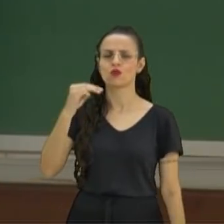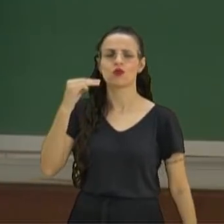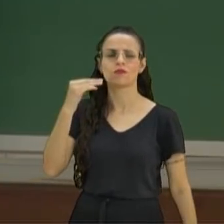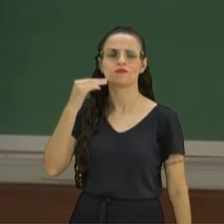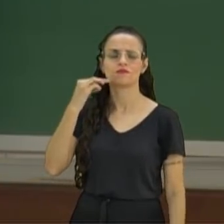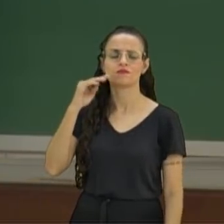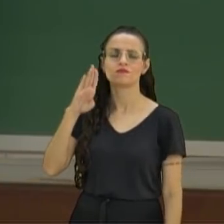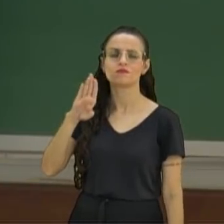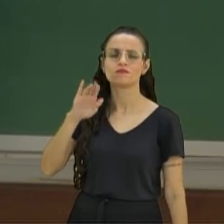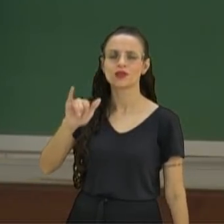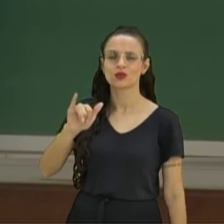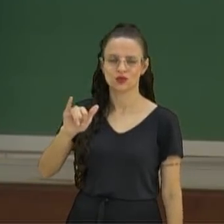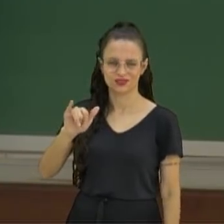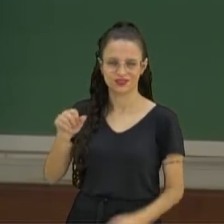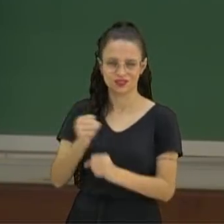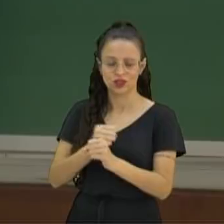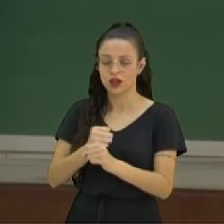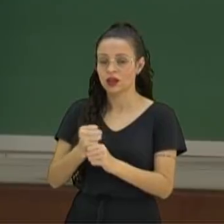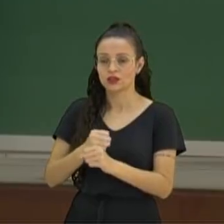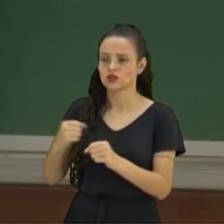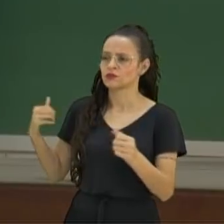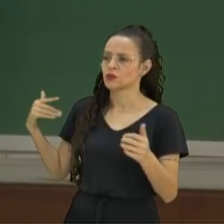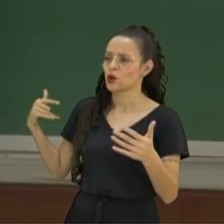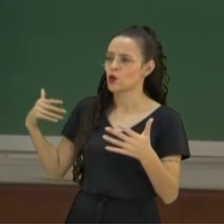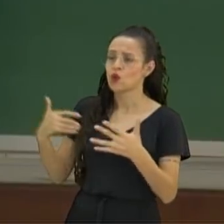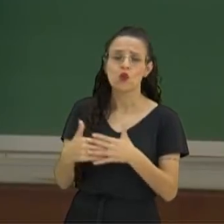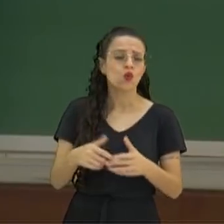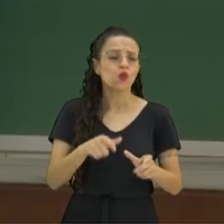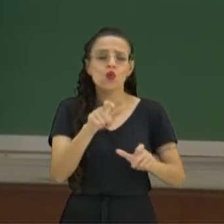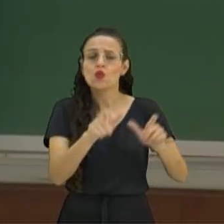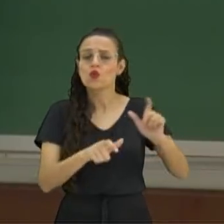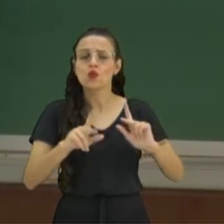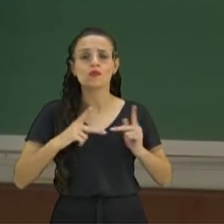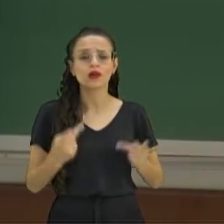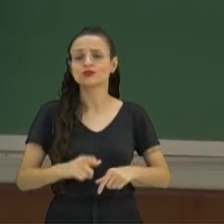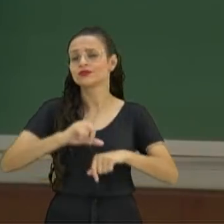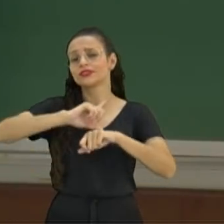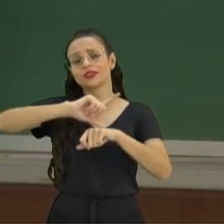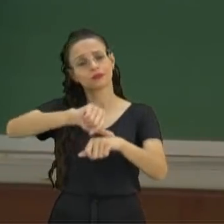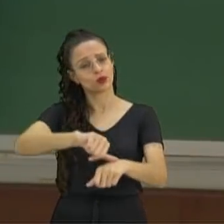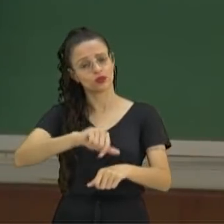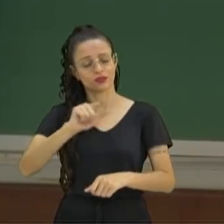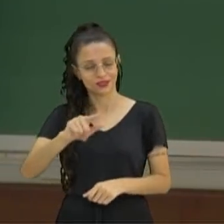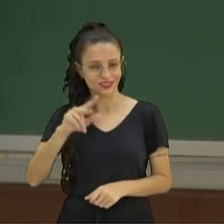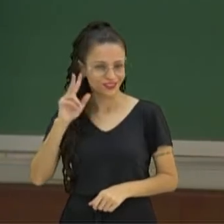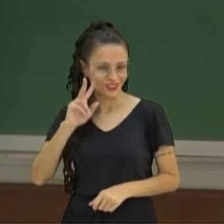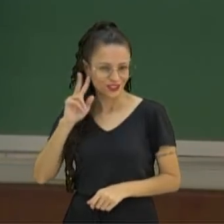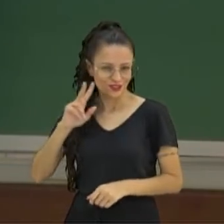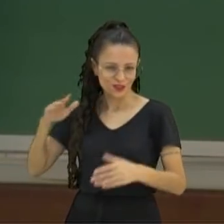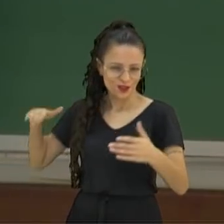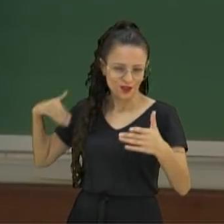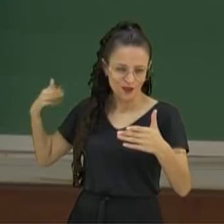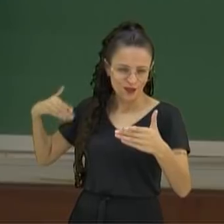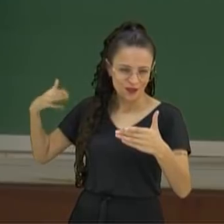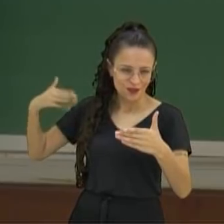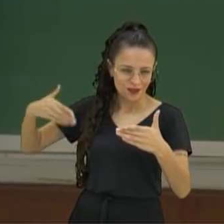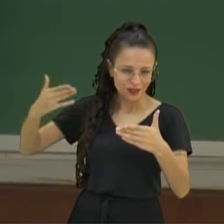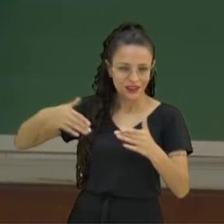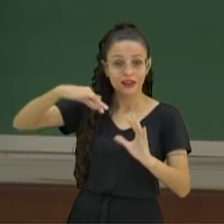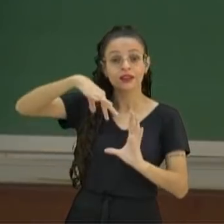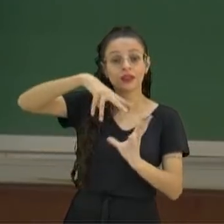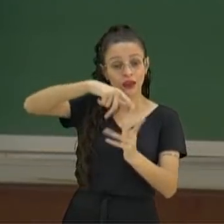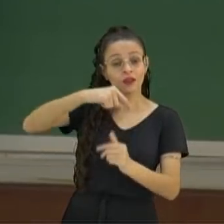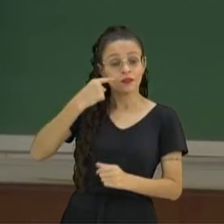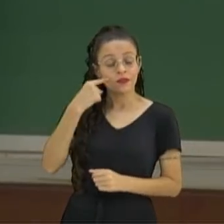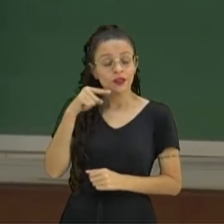de anos. O ser humano veio bem depois. Quando a gente estuda lá aquela ideia da história geológica da Terra, a gente vê